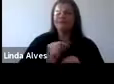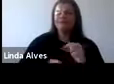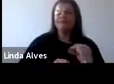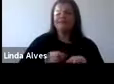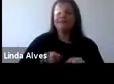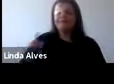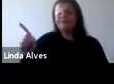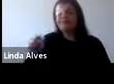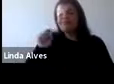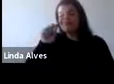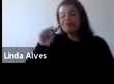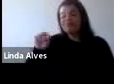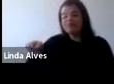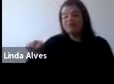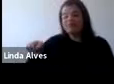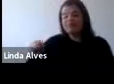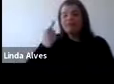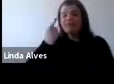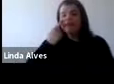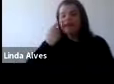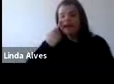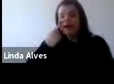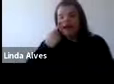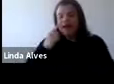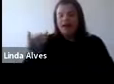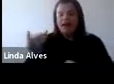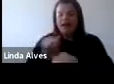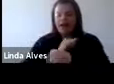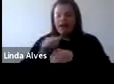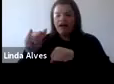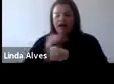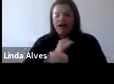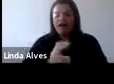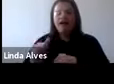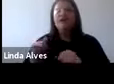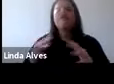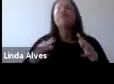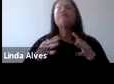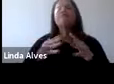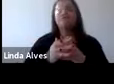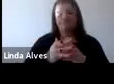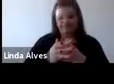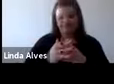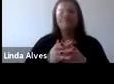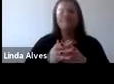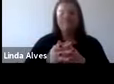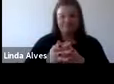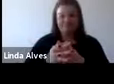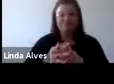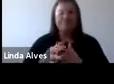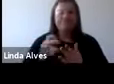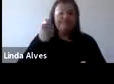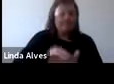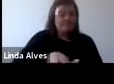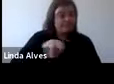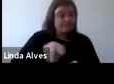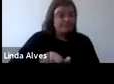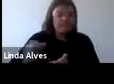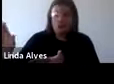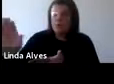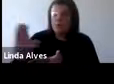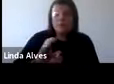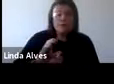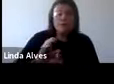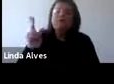adiamento, na cambulha também se confunde a respeito da exigência do auxílio